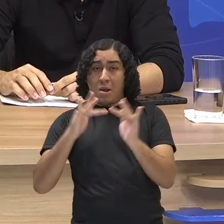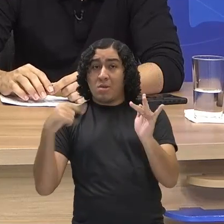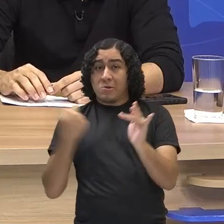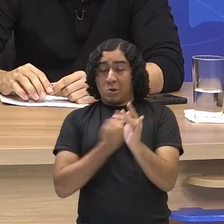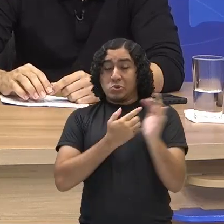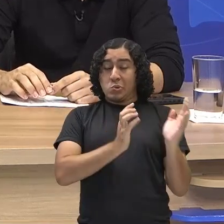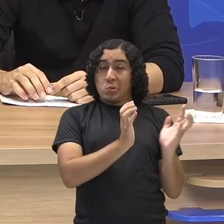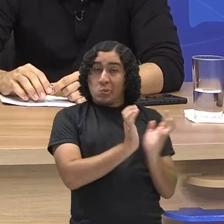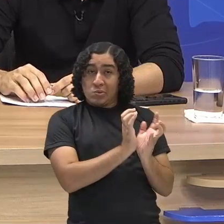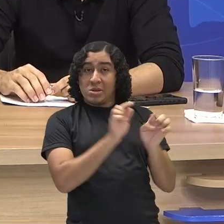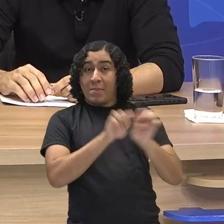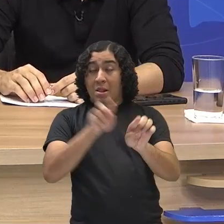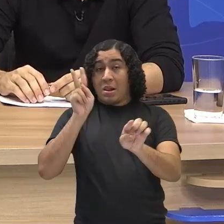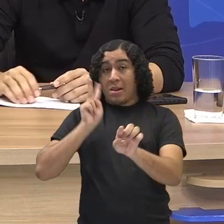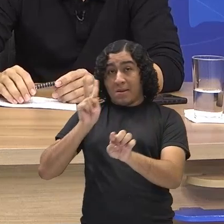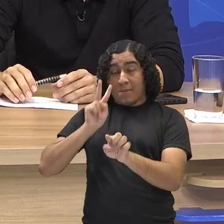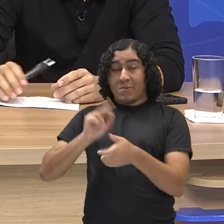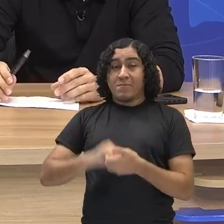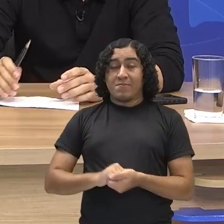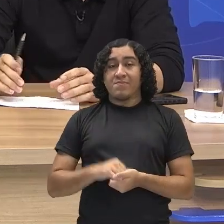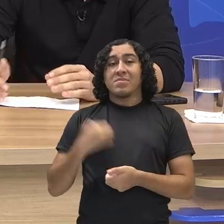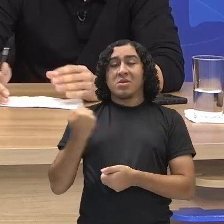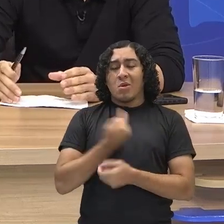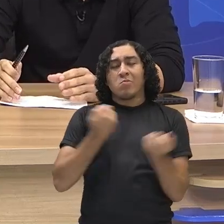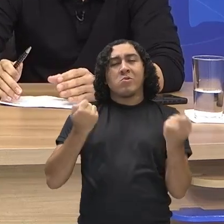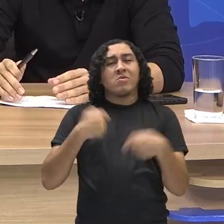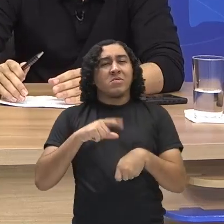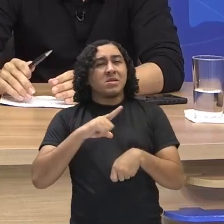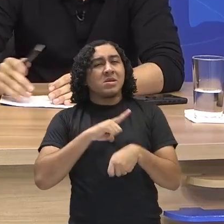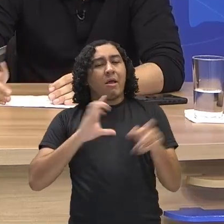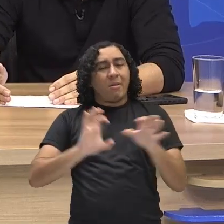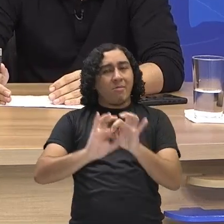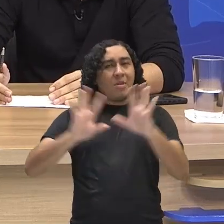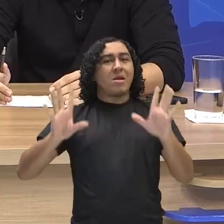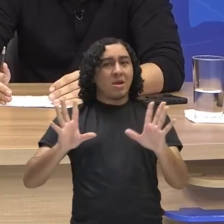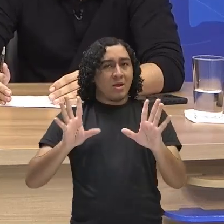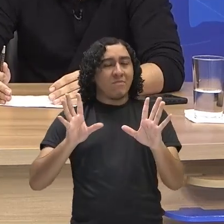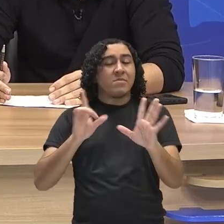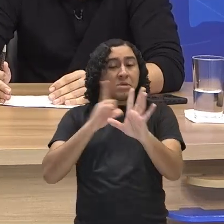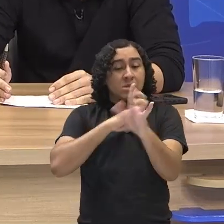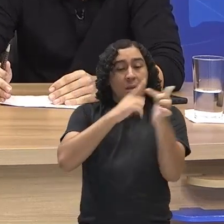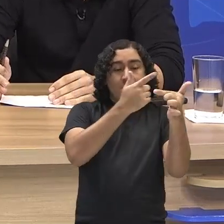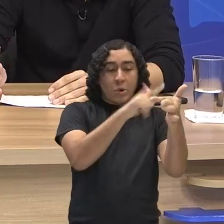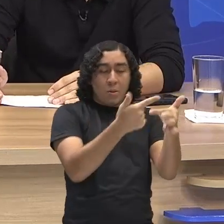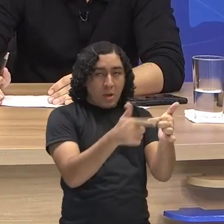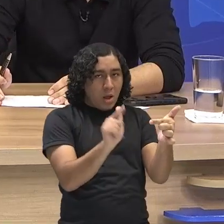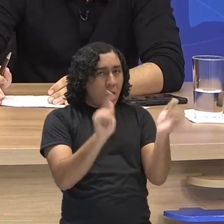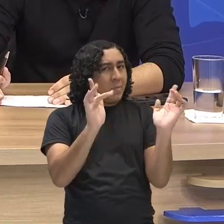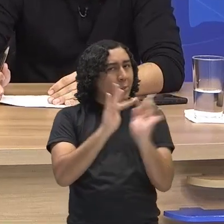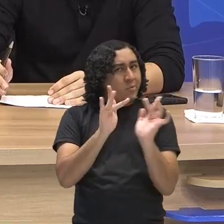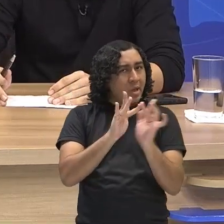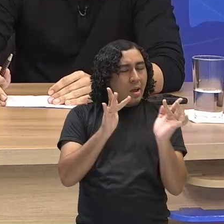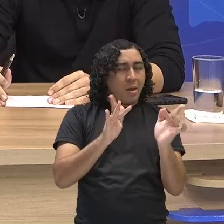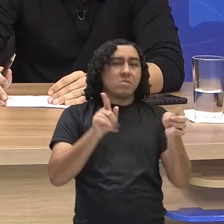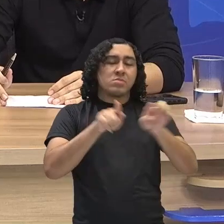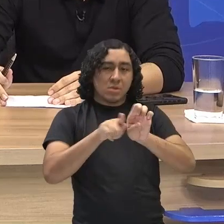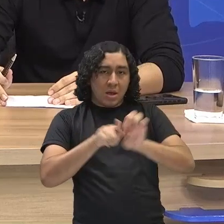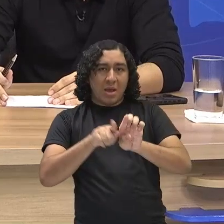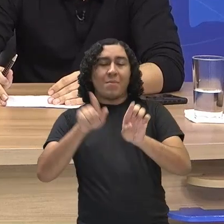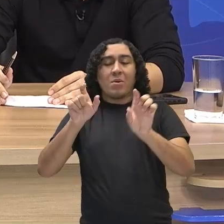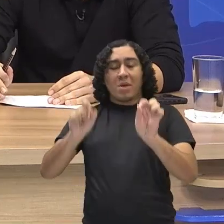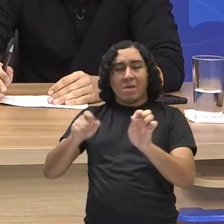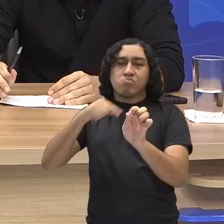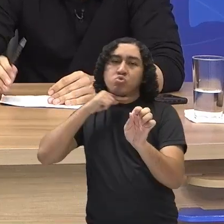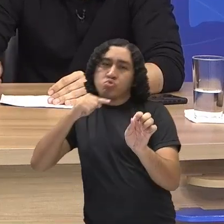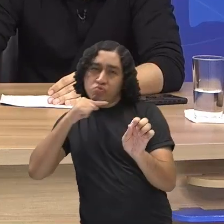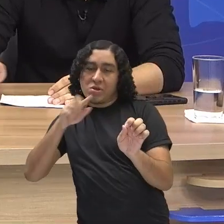gente. Lembrando que nós também estamos dispostos ali, estamos disponíveis para os senhores, tanto para resolver questões de ocorrências, também para tirar